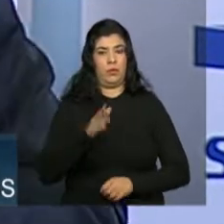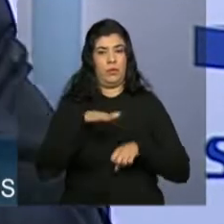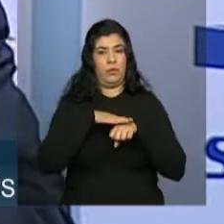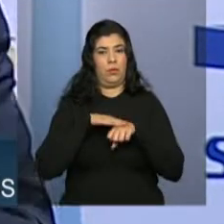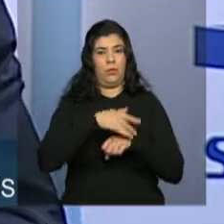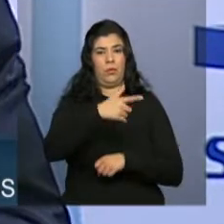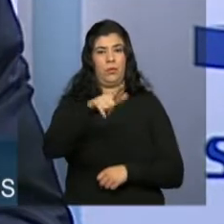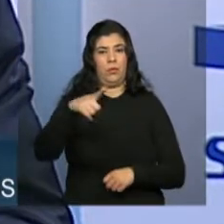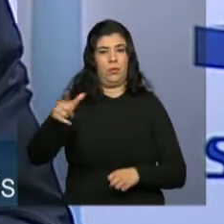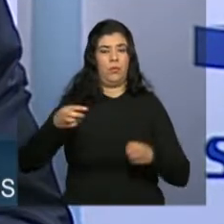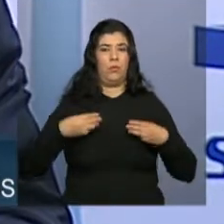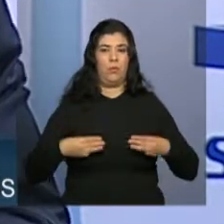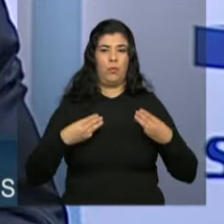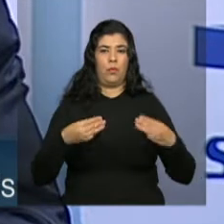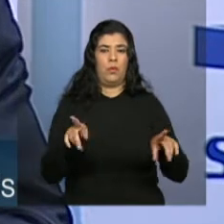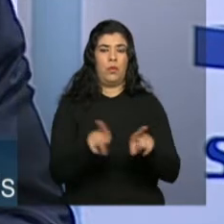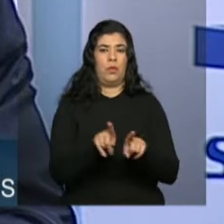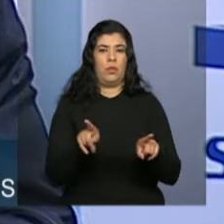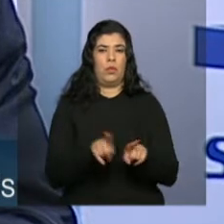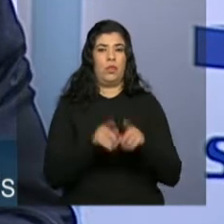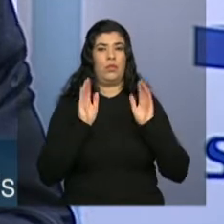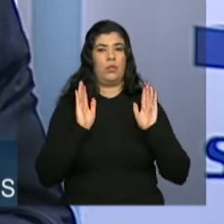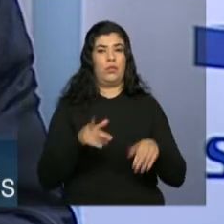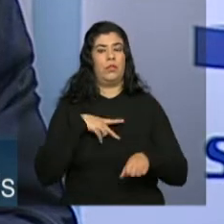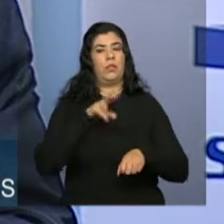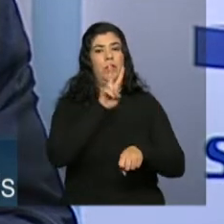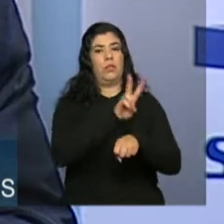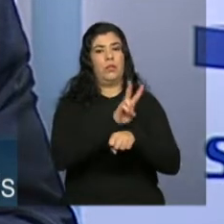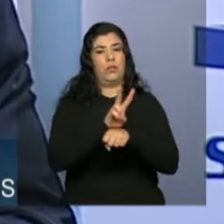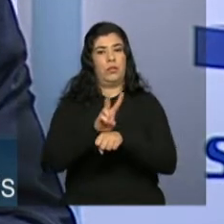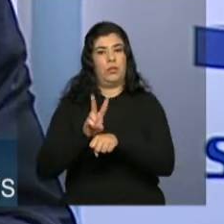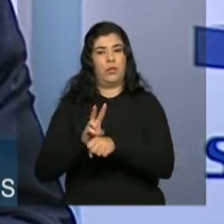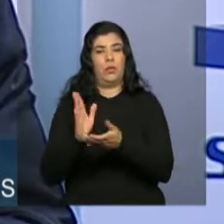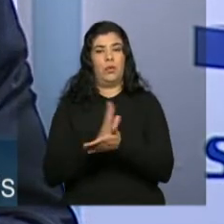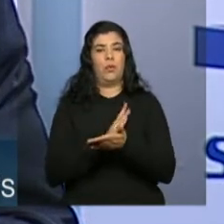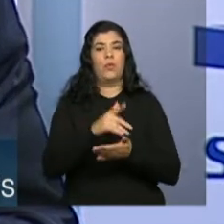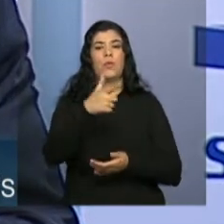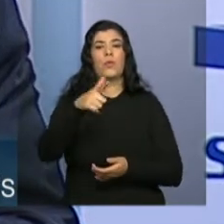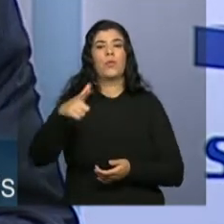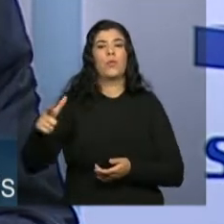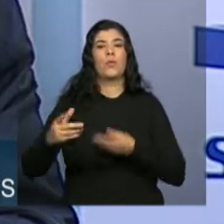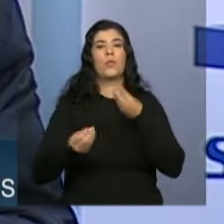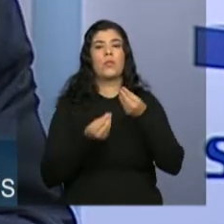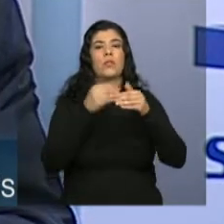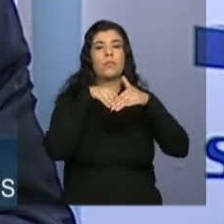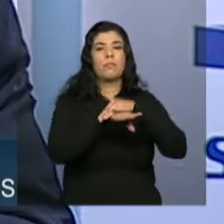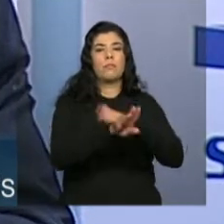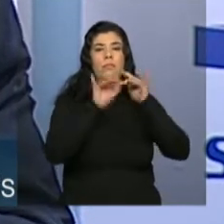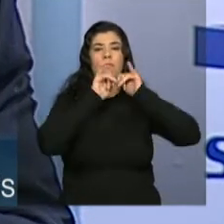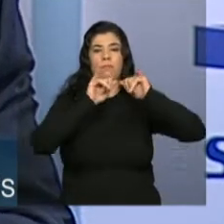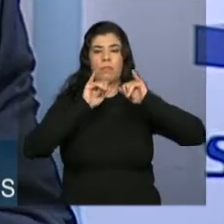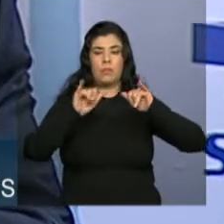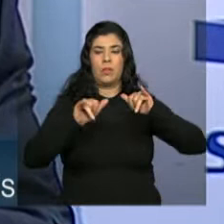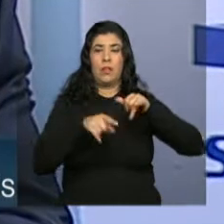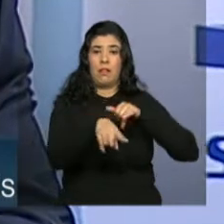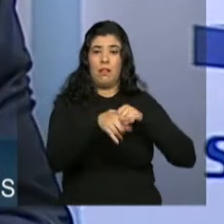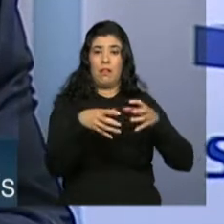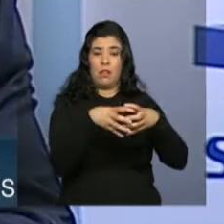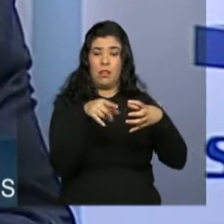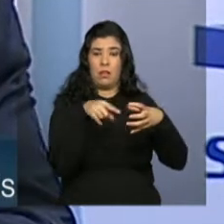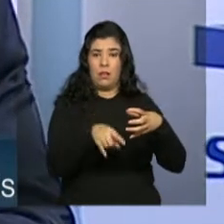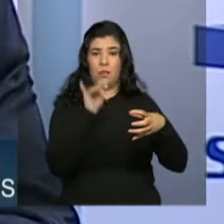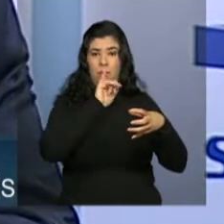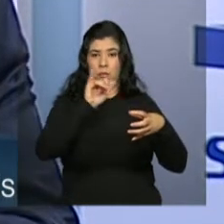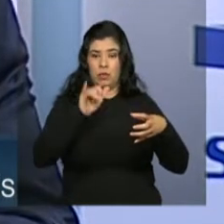demais ministros que tem gerenciamento sobre algum desses bancos de dados para que todos eles sejam